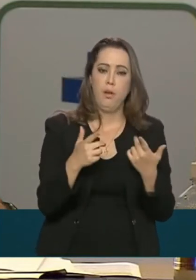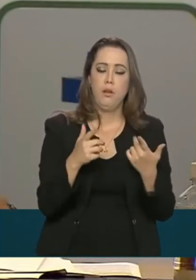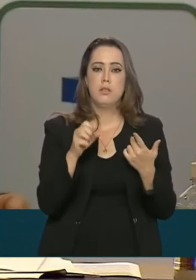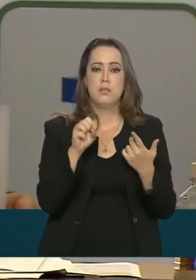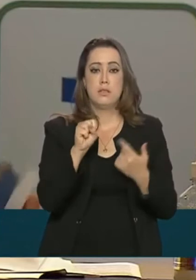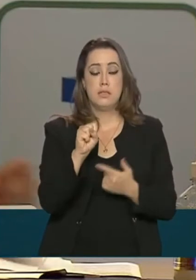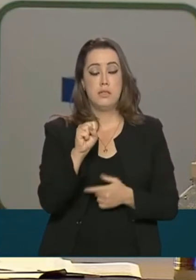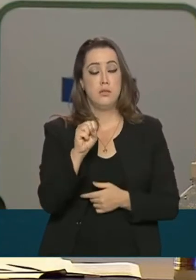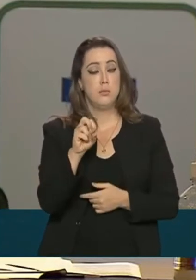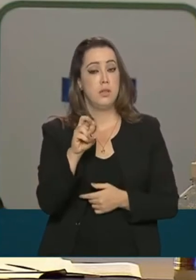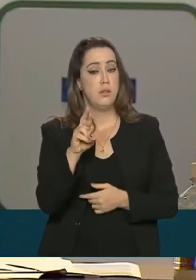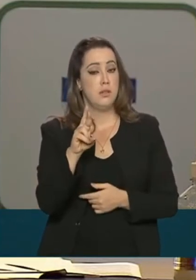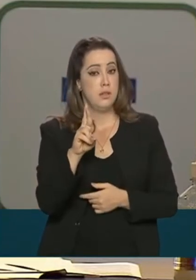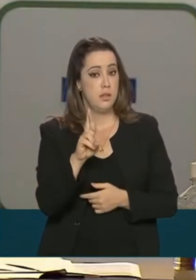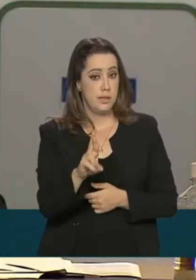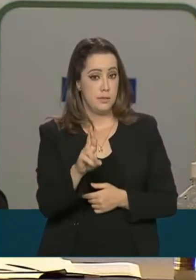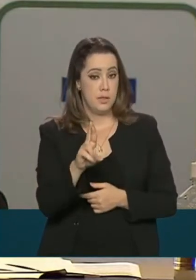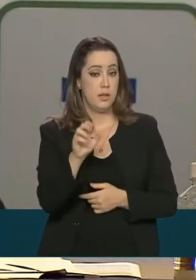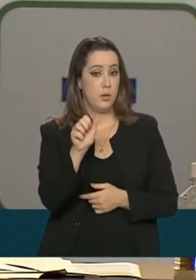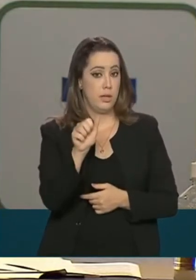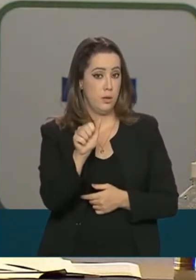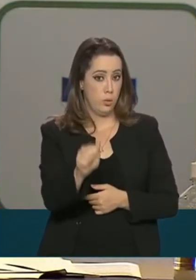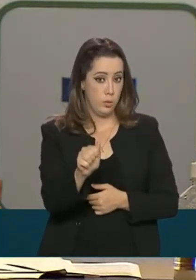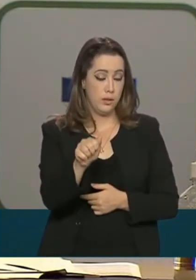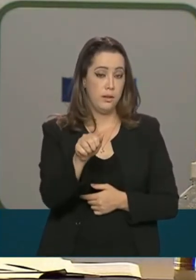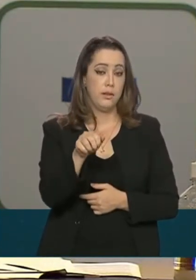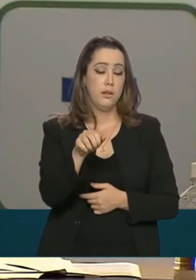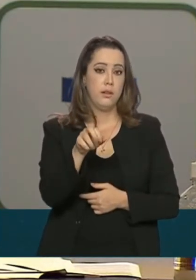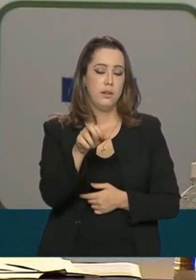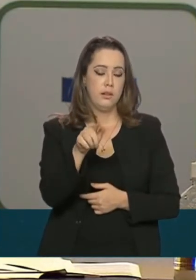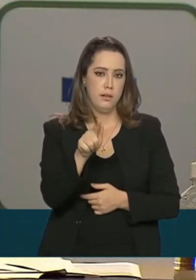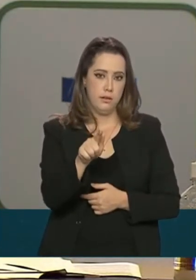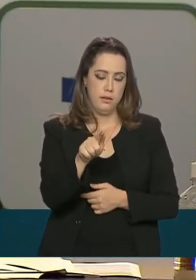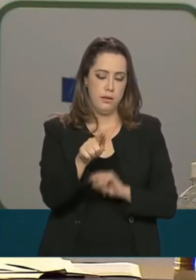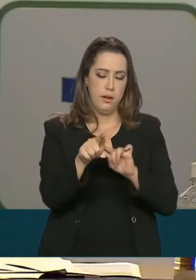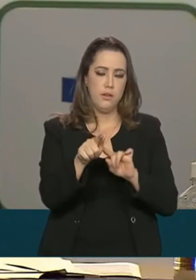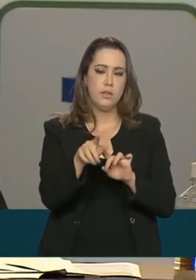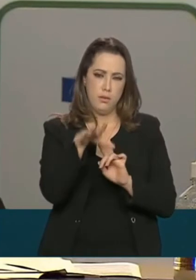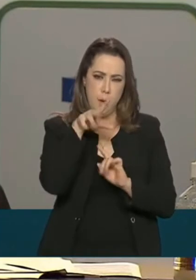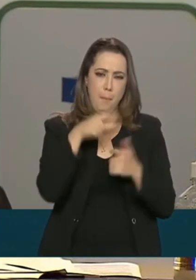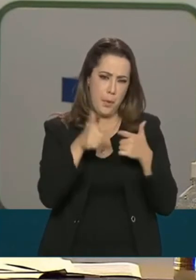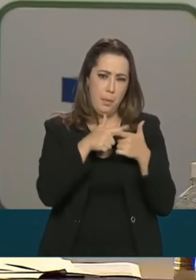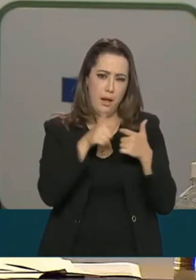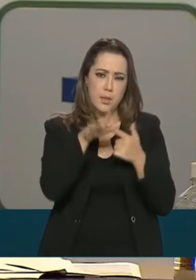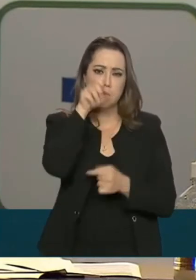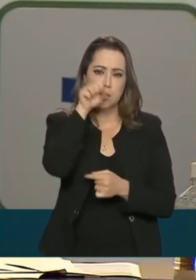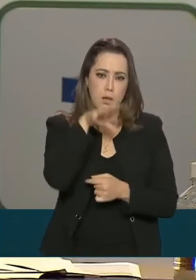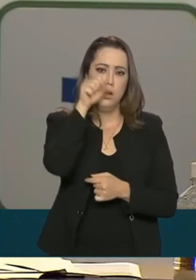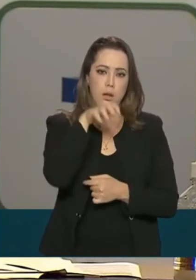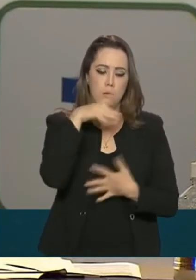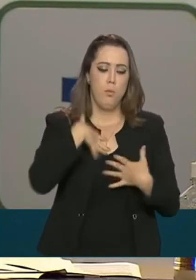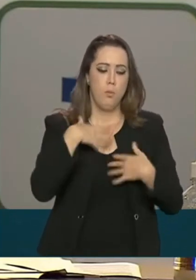grave, que é o quadro mais agressivo da doença, né? Nós temos na